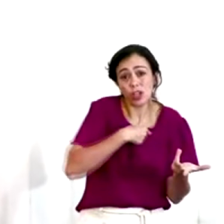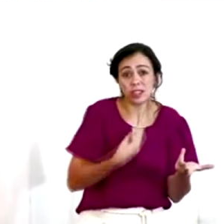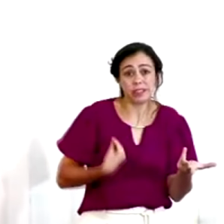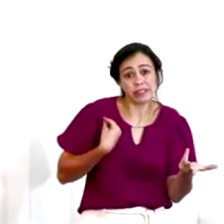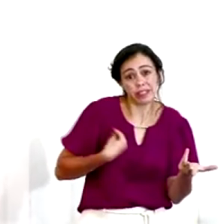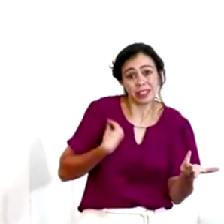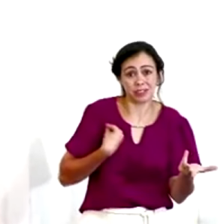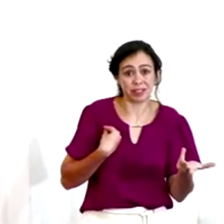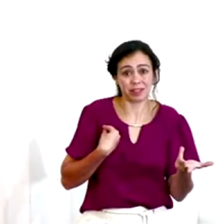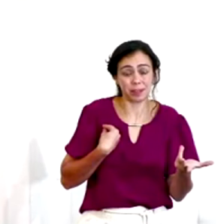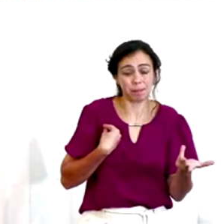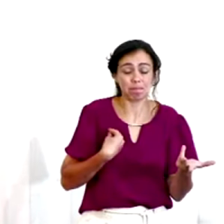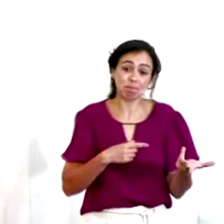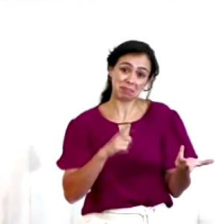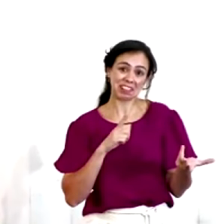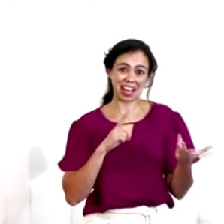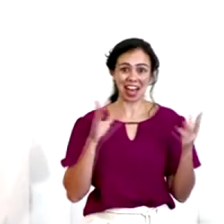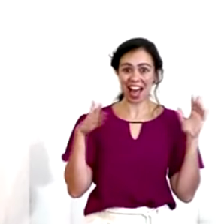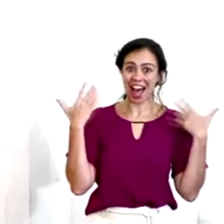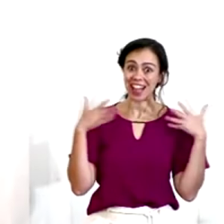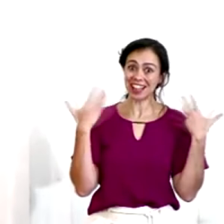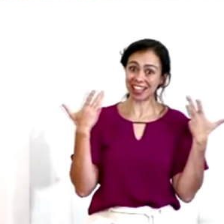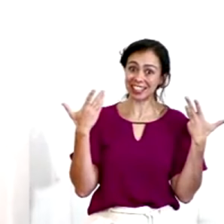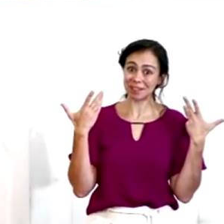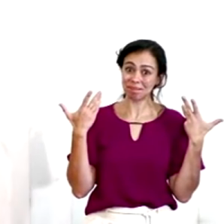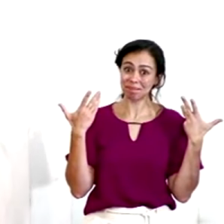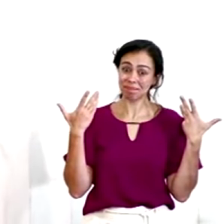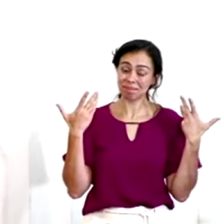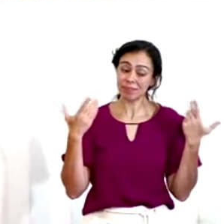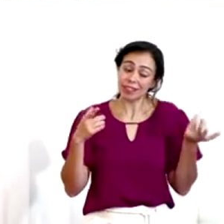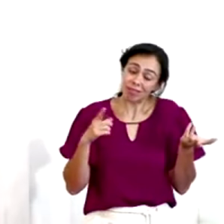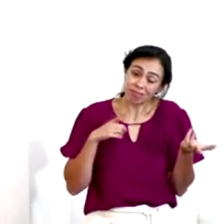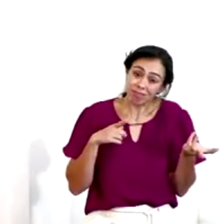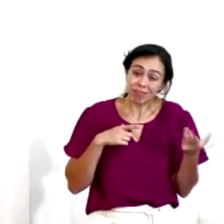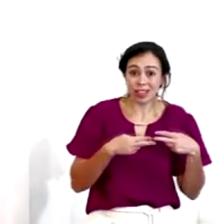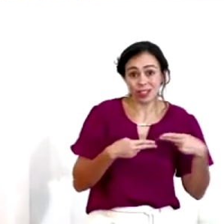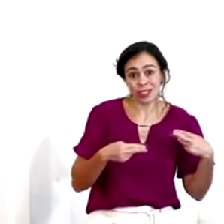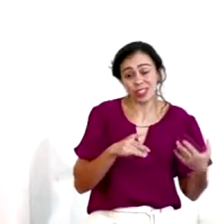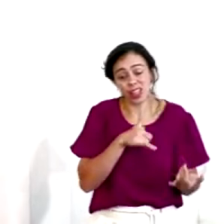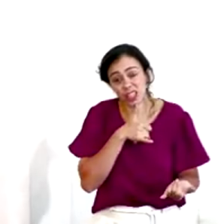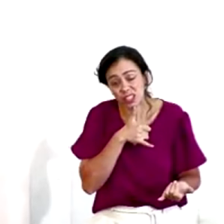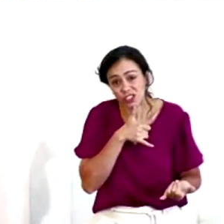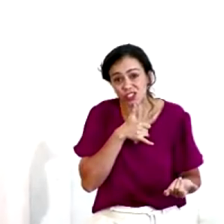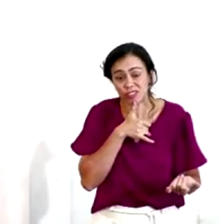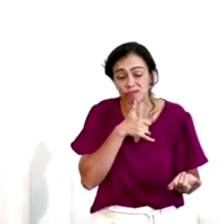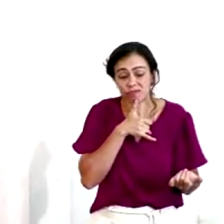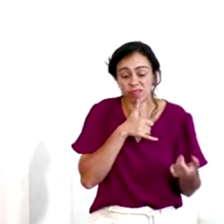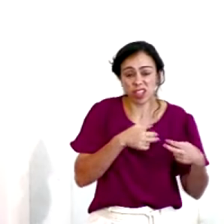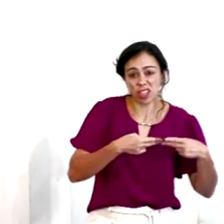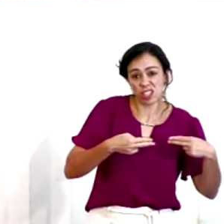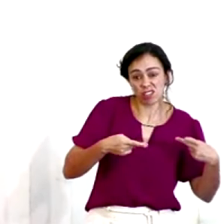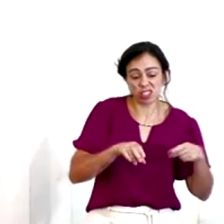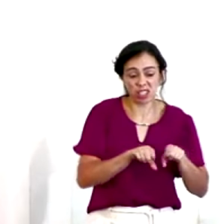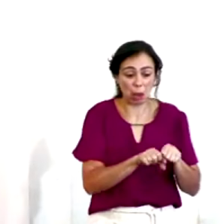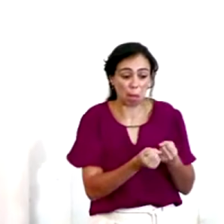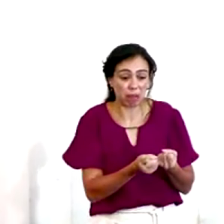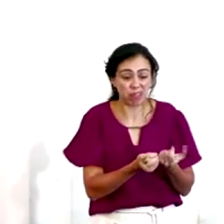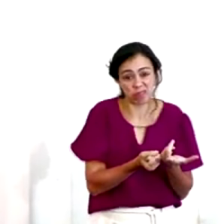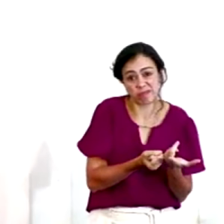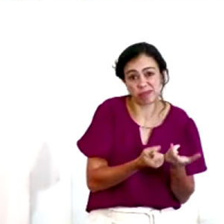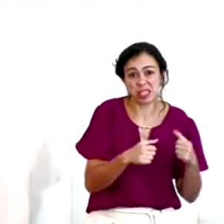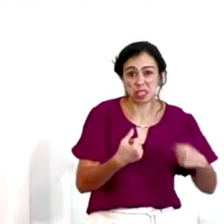existem alegrias e tristezas e coisas quebradas, coisas para serem